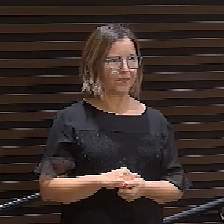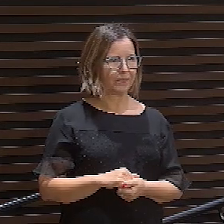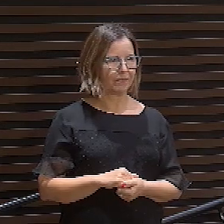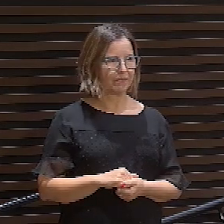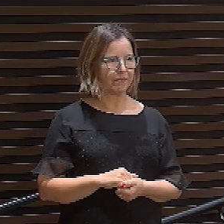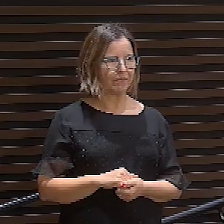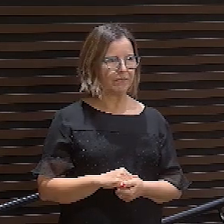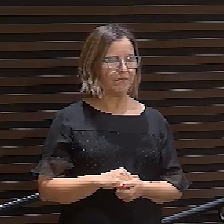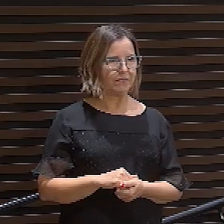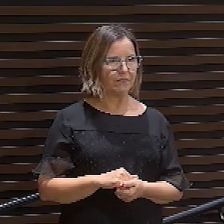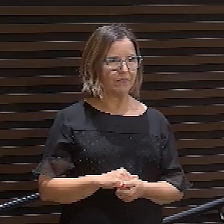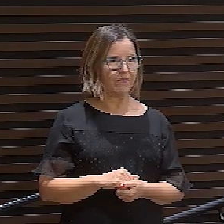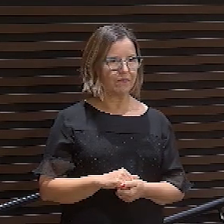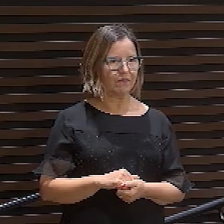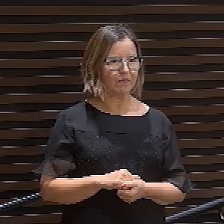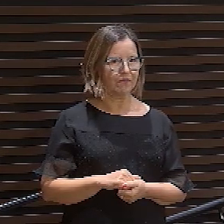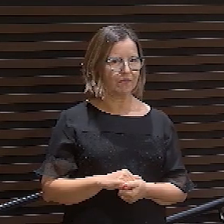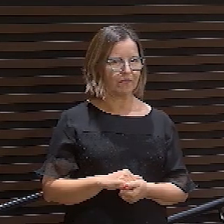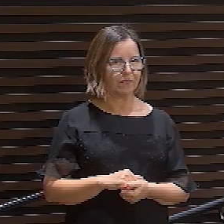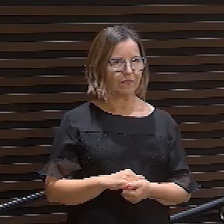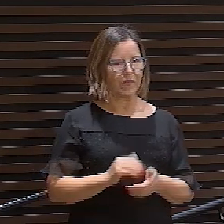Ao longo da peregrinação,